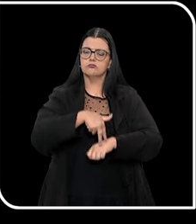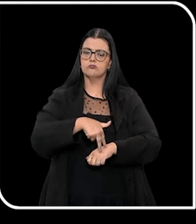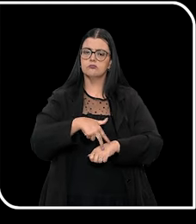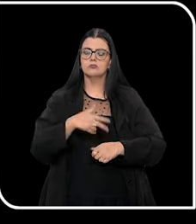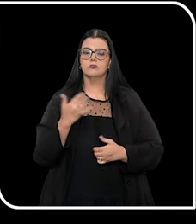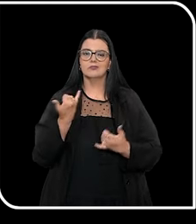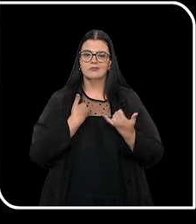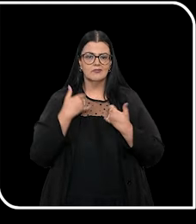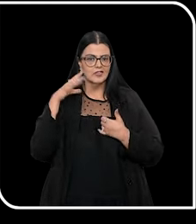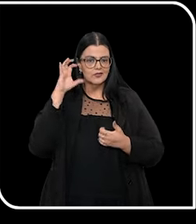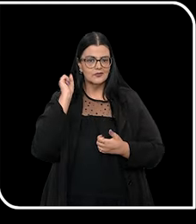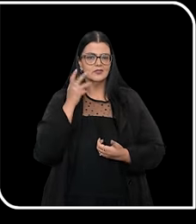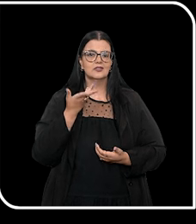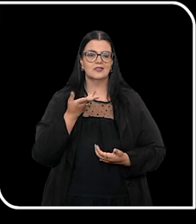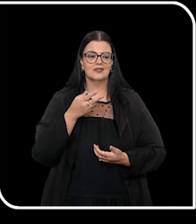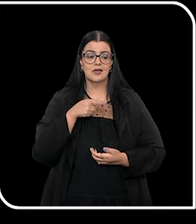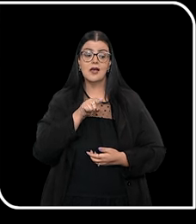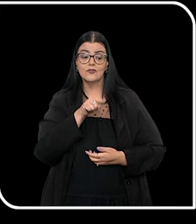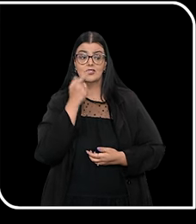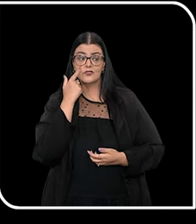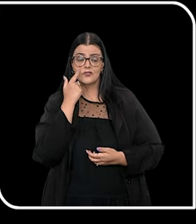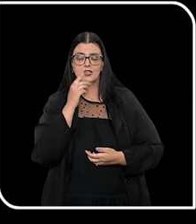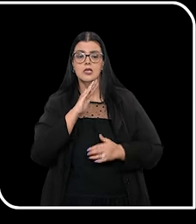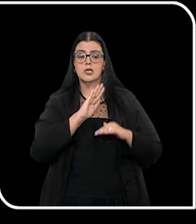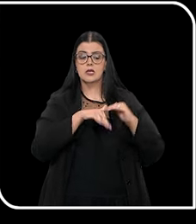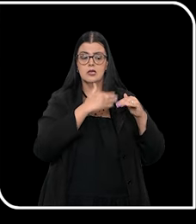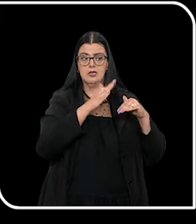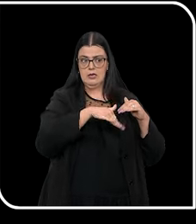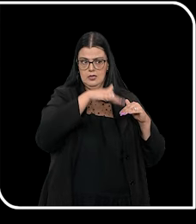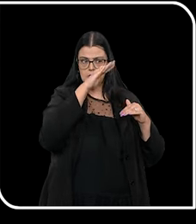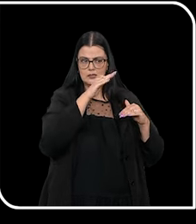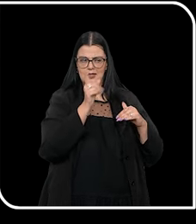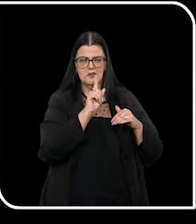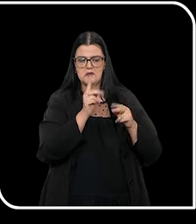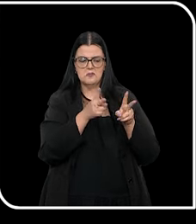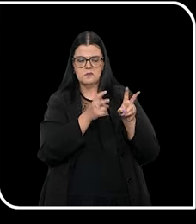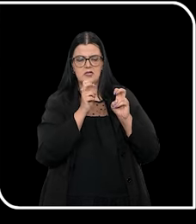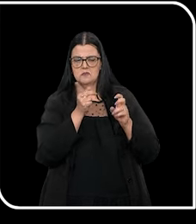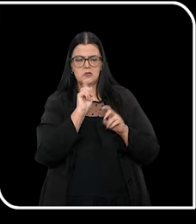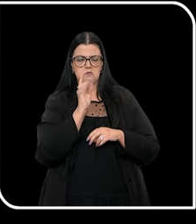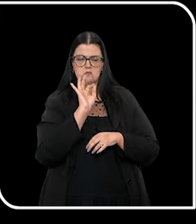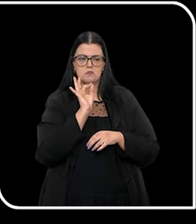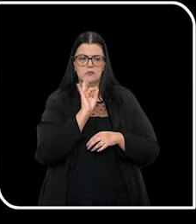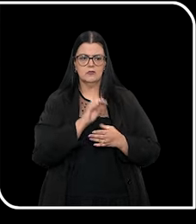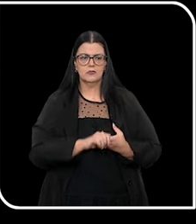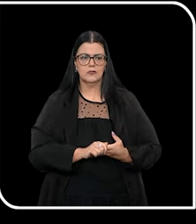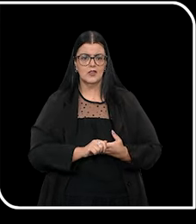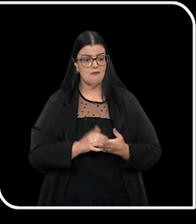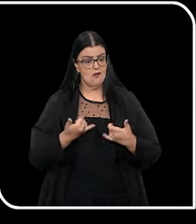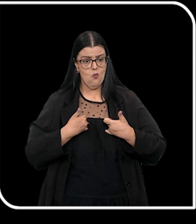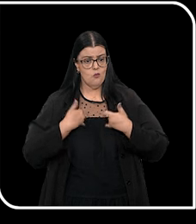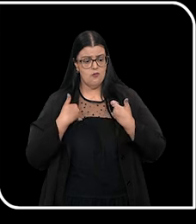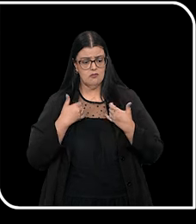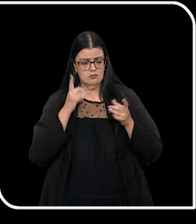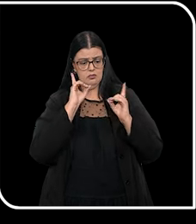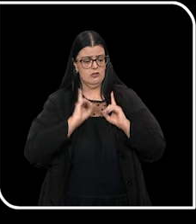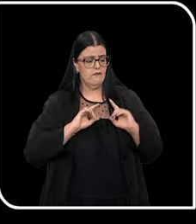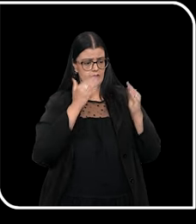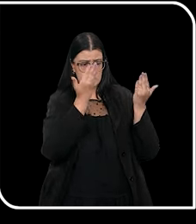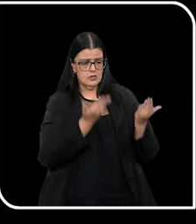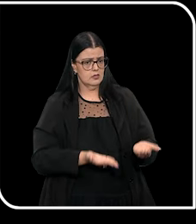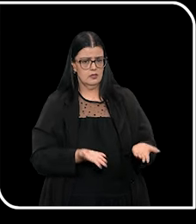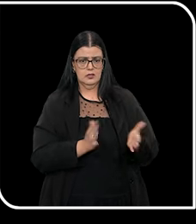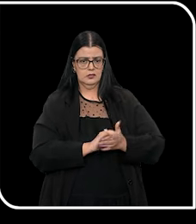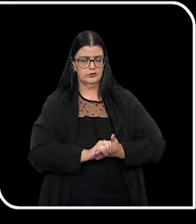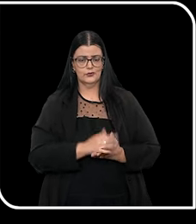também já ouvi a Isa você vai ver quando ele crescer ninguém vai nem reparar a deficiência que ele tem gente eu tenho uma orgulho da